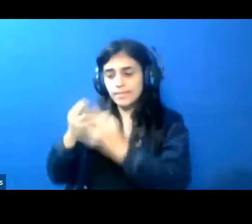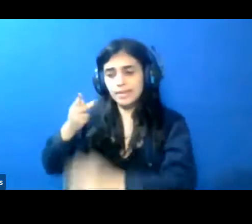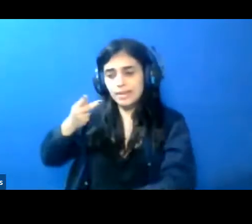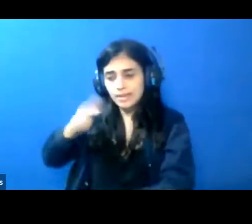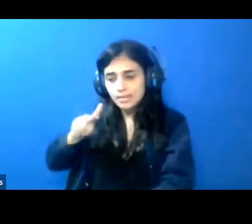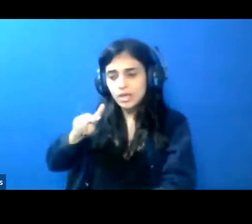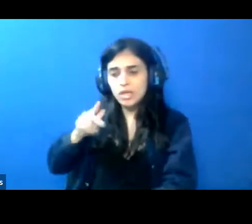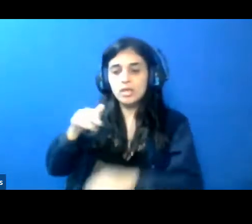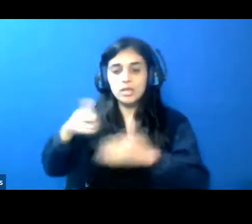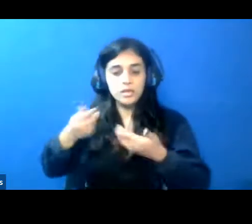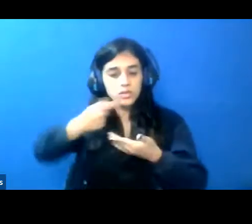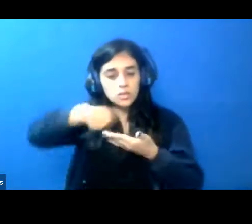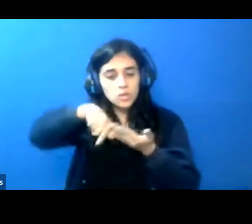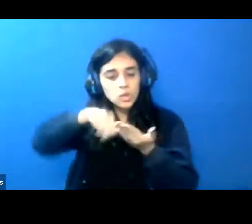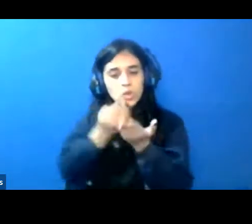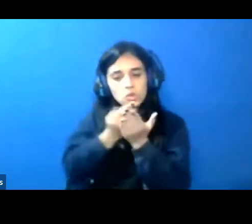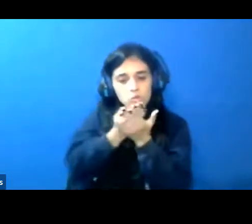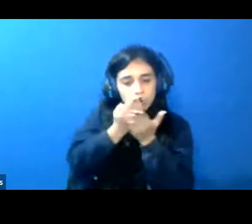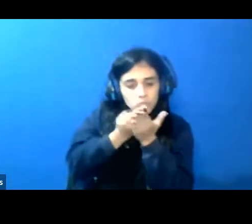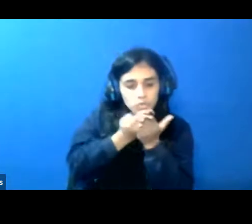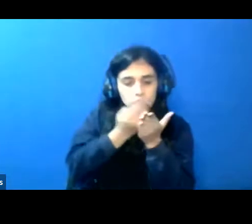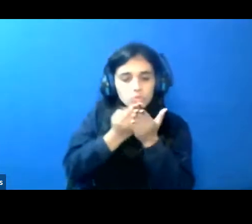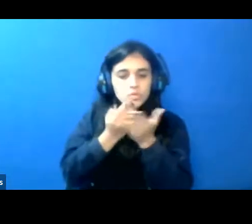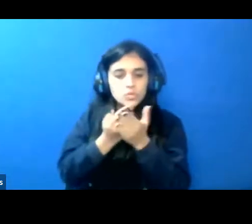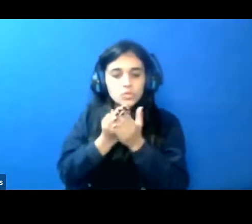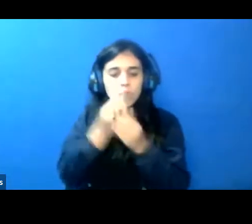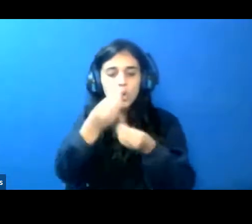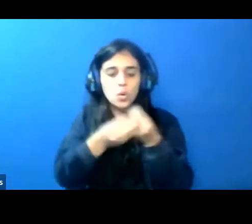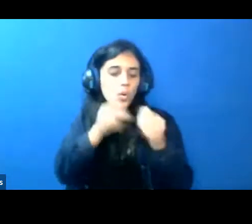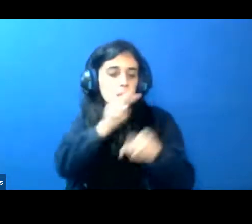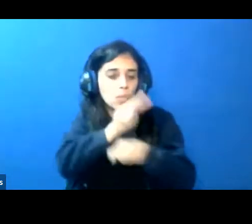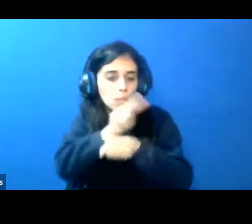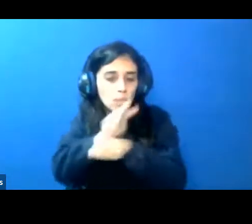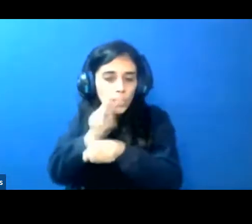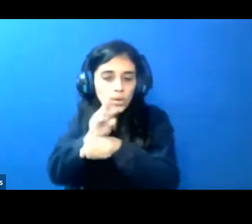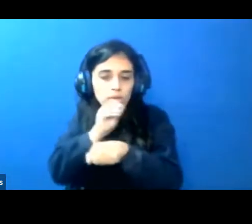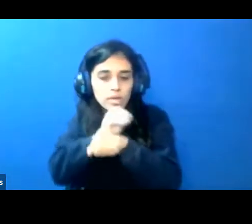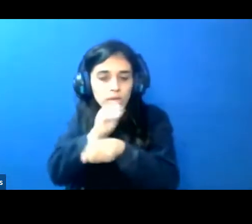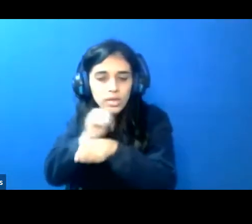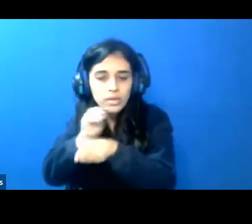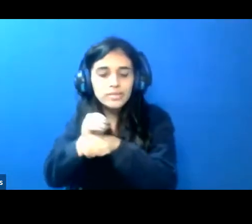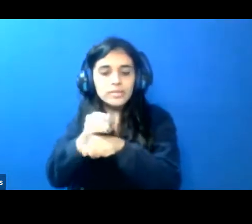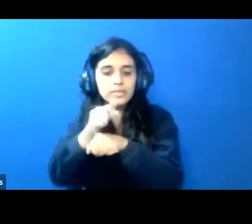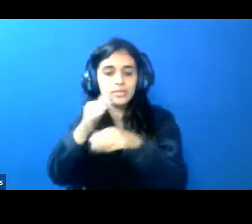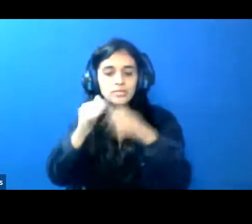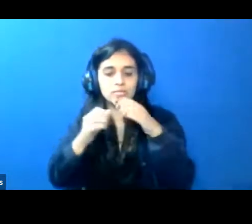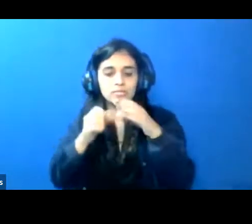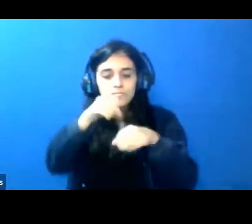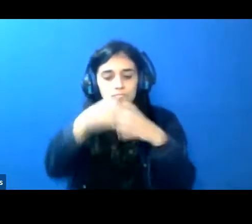questão das plantas medicinais, a autossustentação da família.